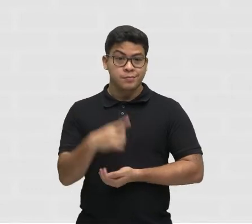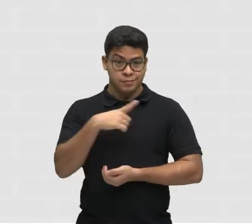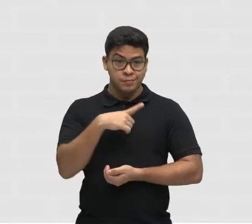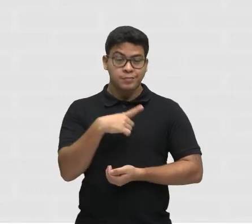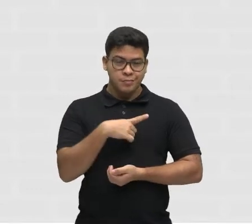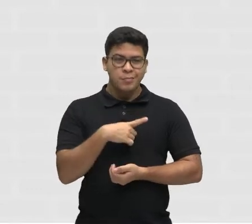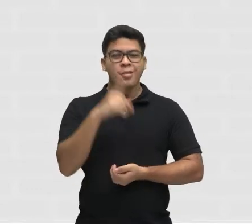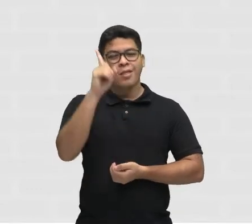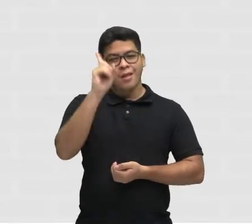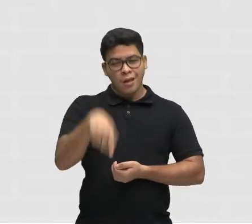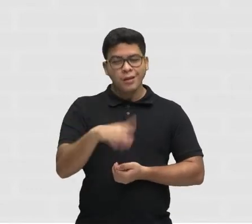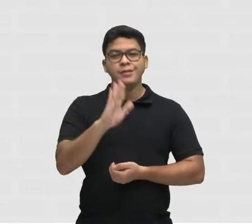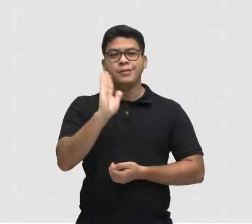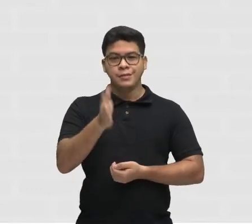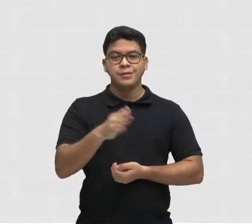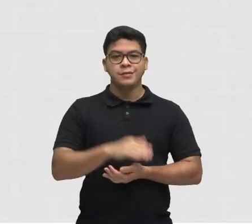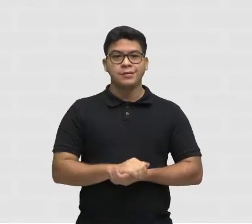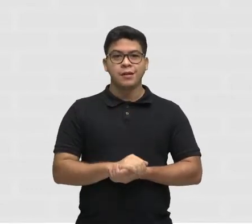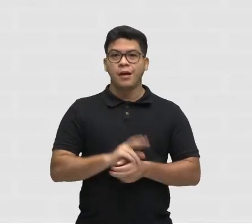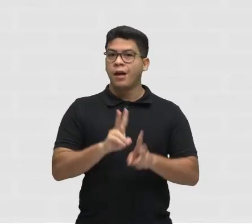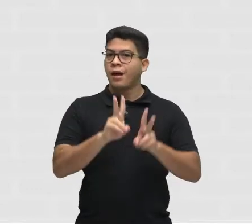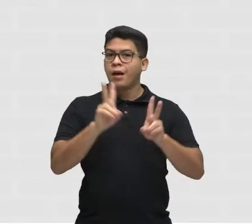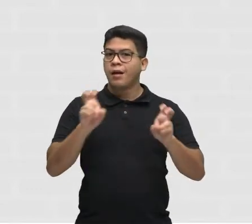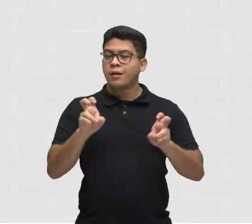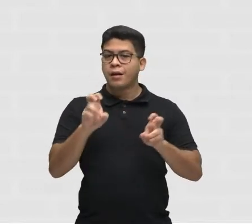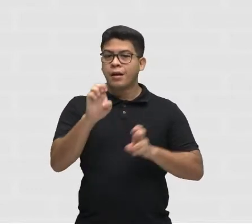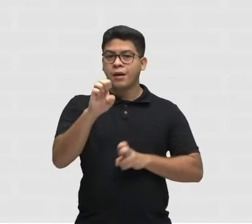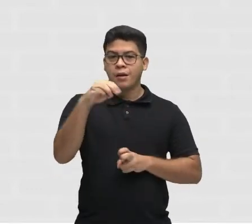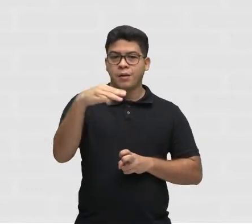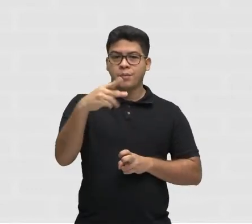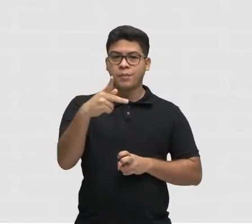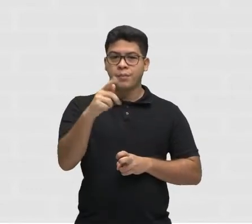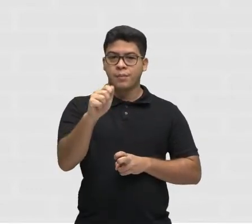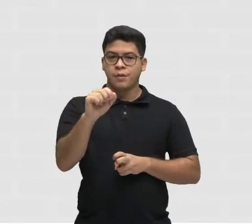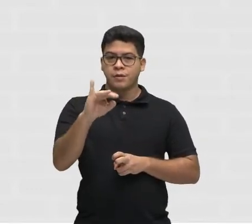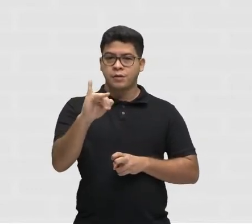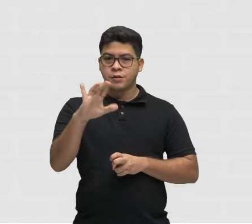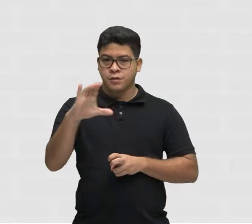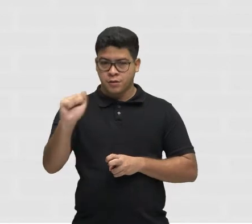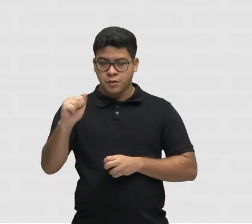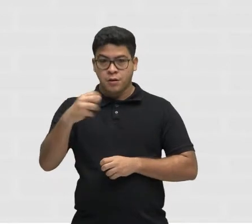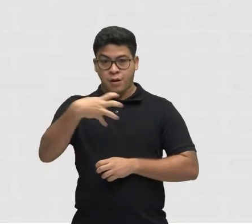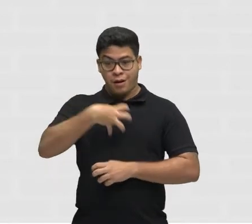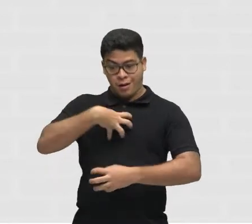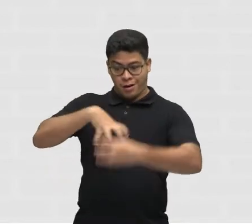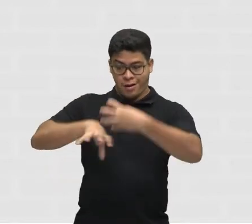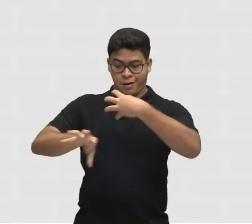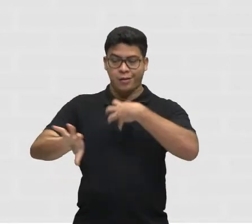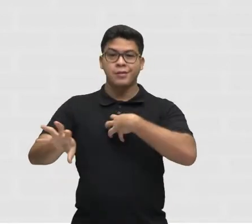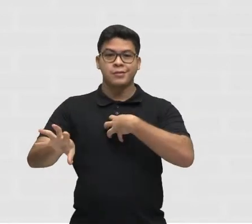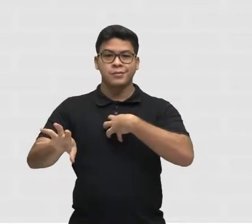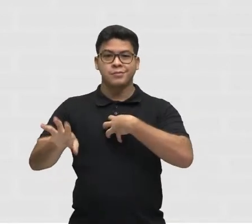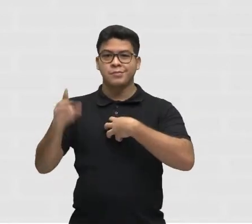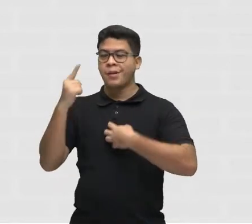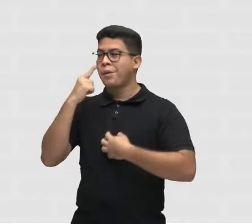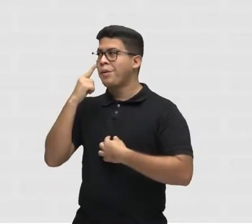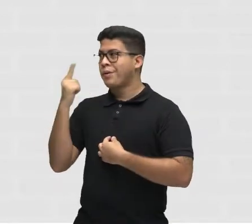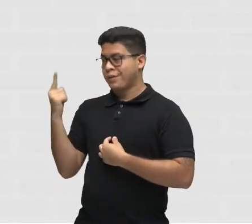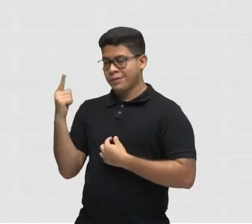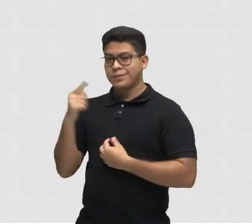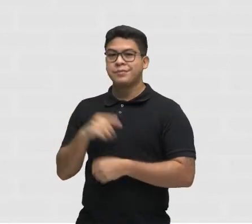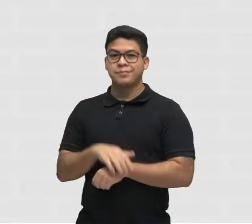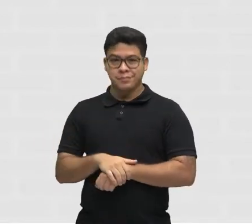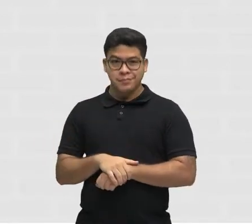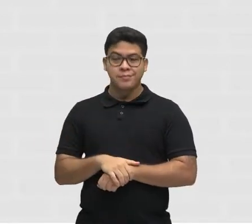uma que nós já trouxemos, que é o conceito da empatia. Né, empatia, colocar-se no lugar do outro, é